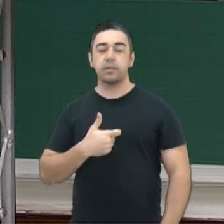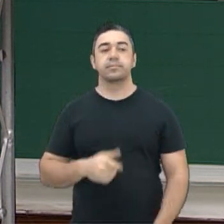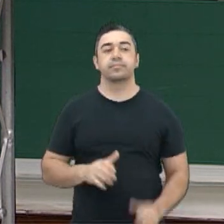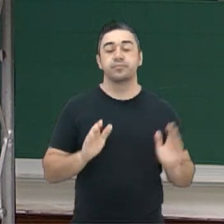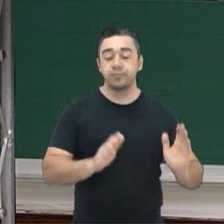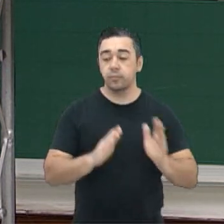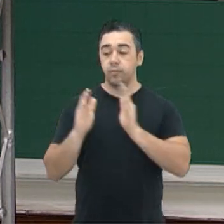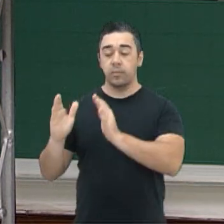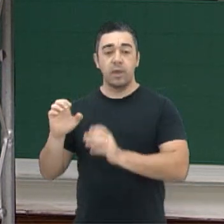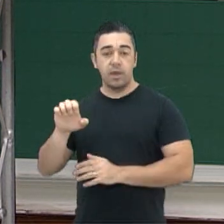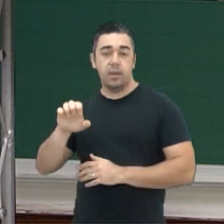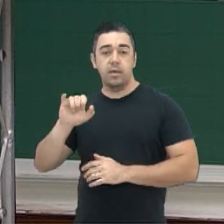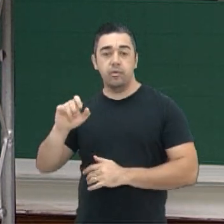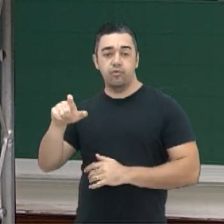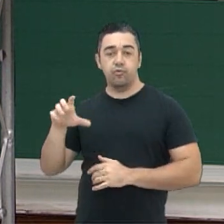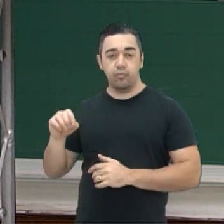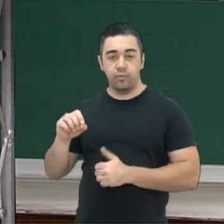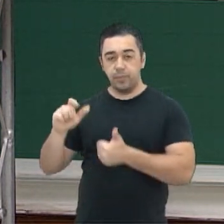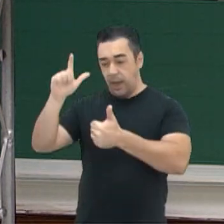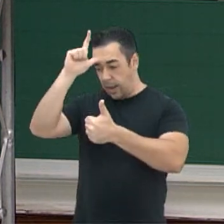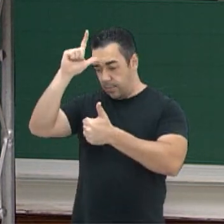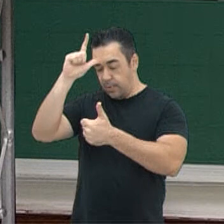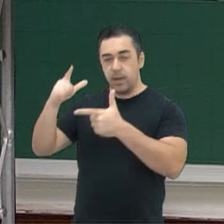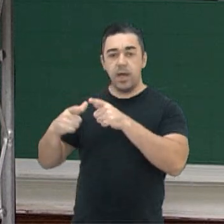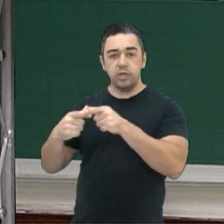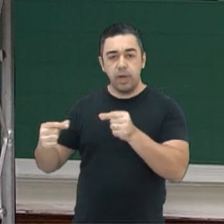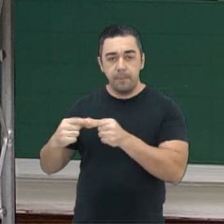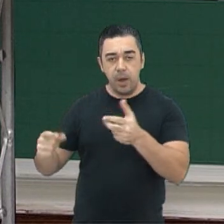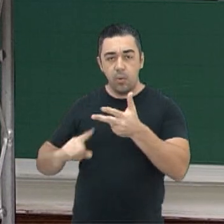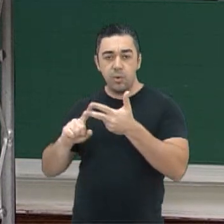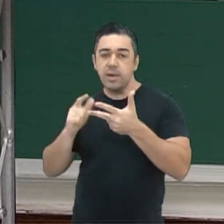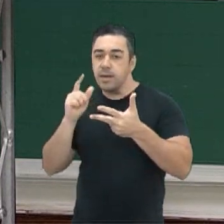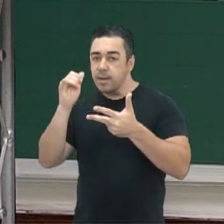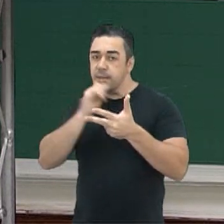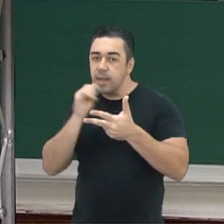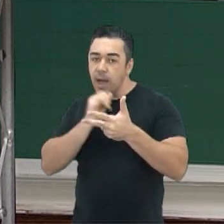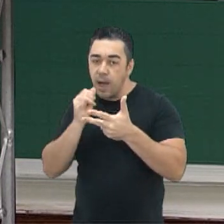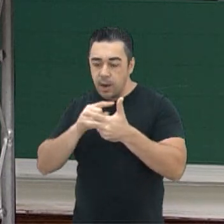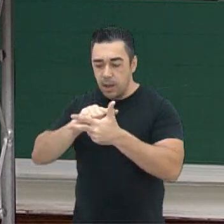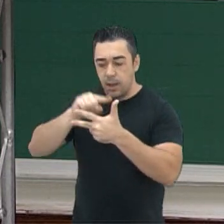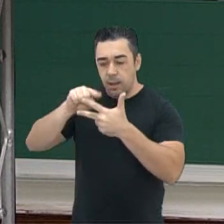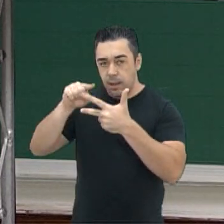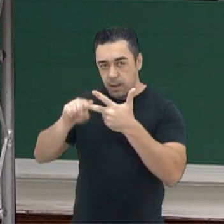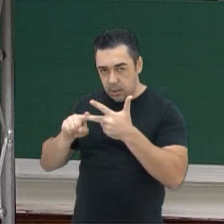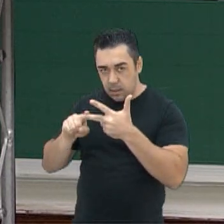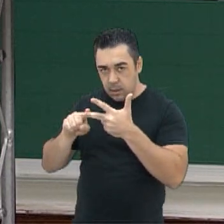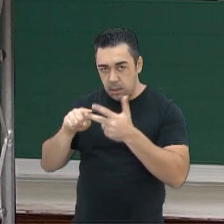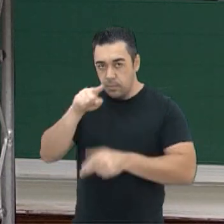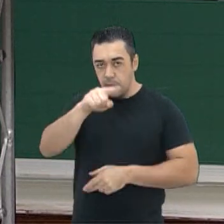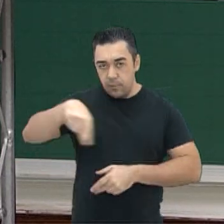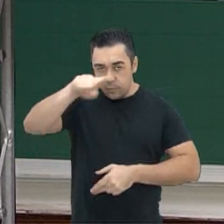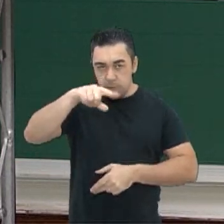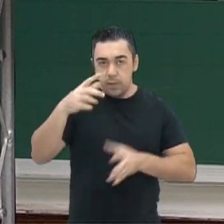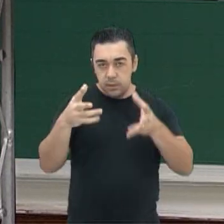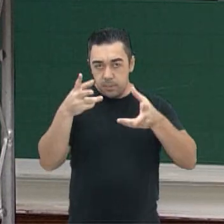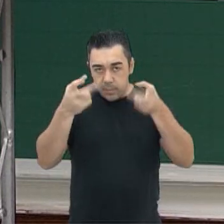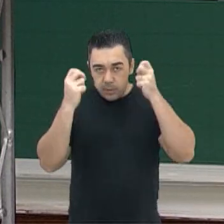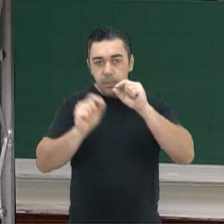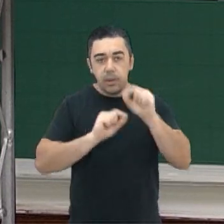o outro grupo, Alemanha, Japão, Itália. Então, só para retomar, para vocês se sintonizarem novamente, quem são os grupos